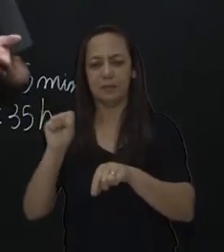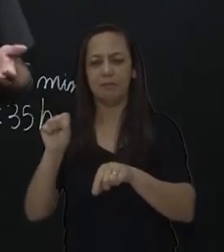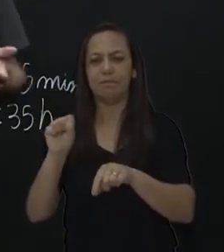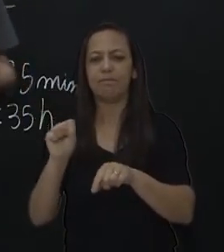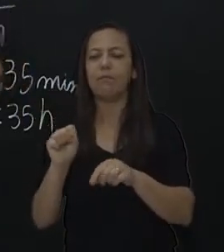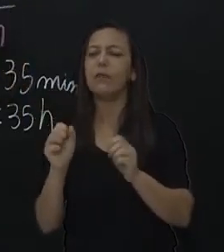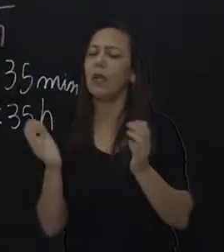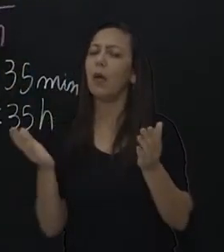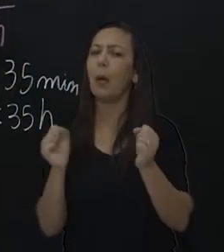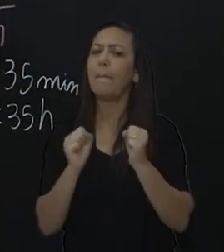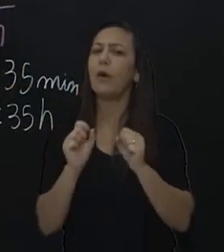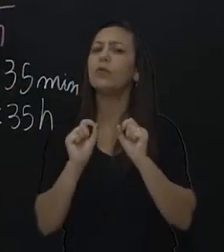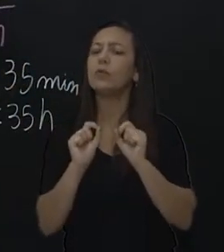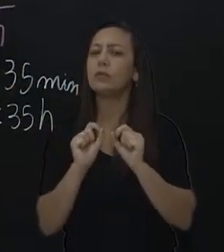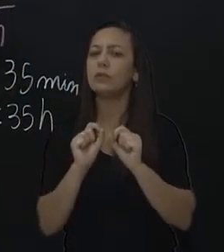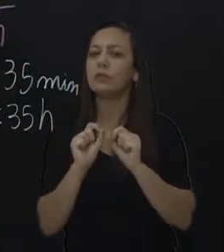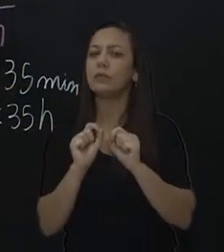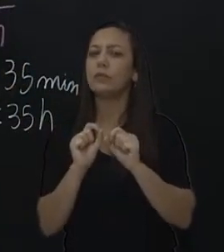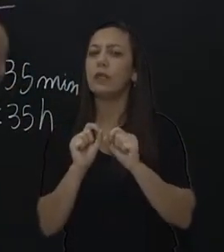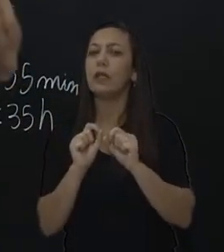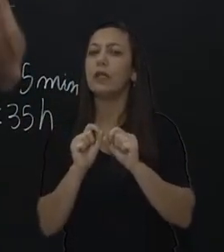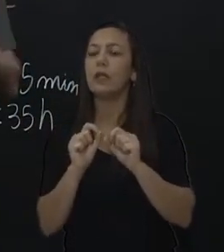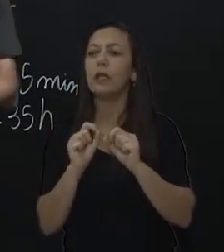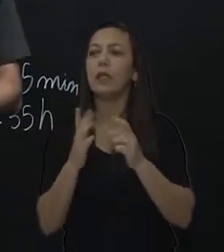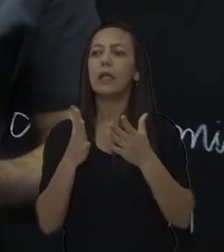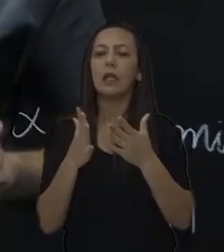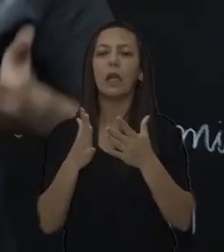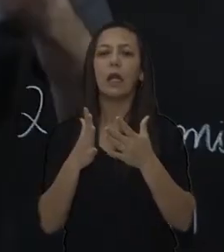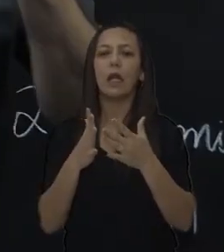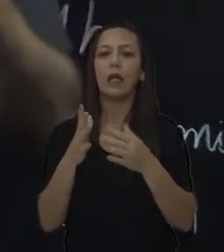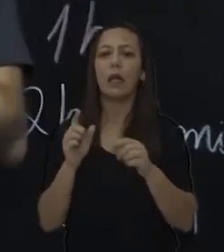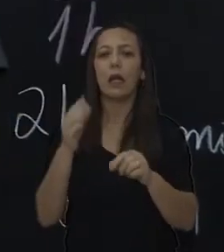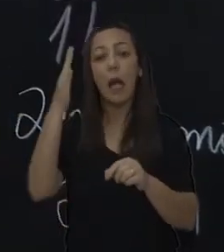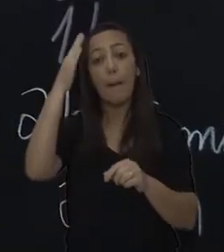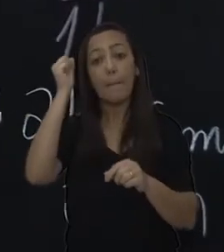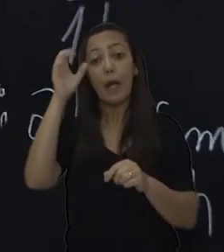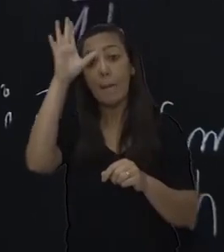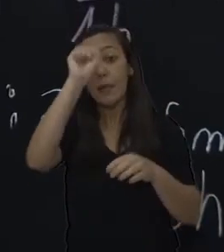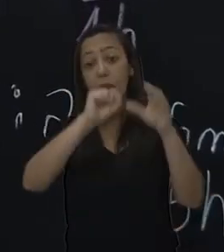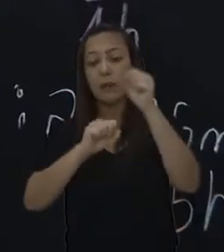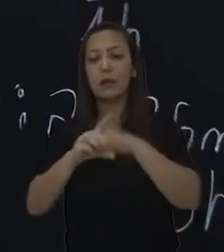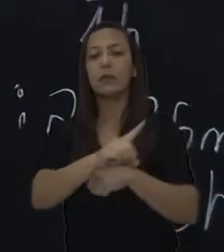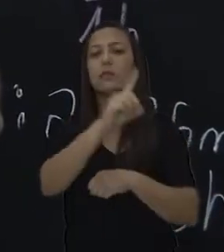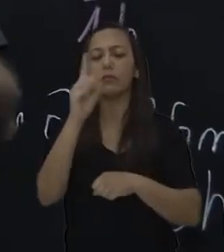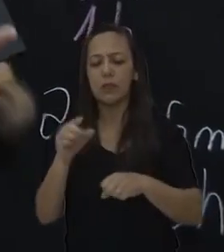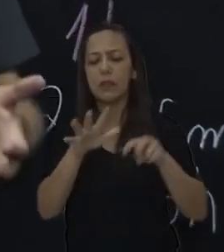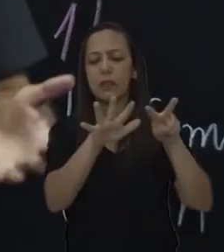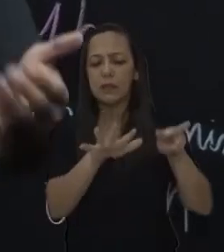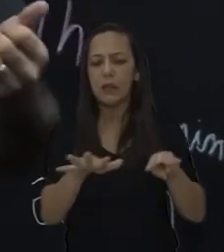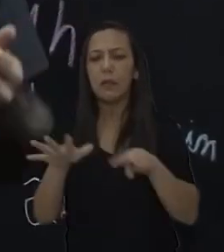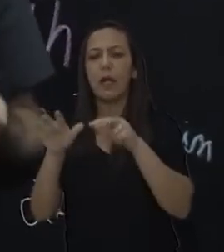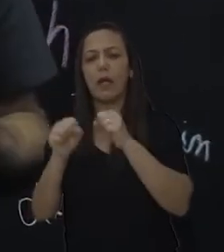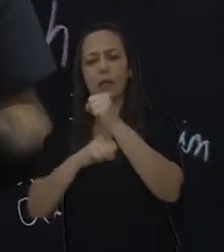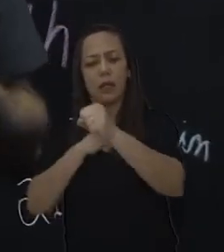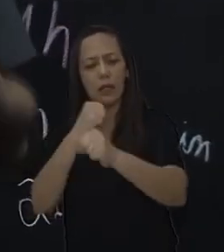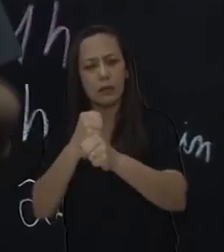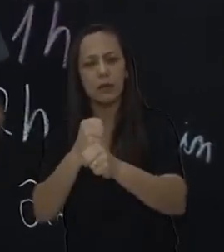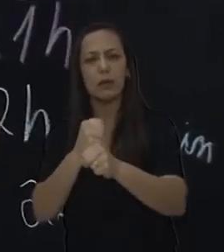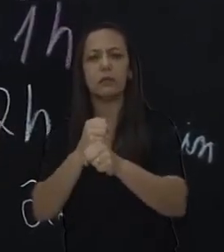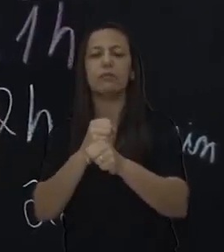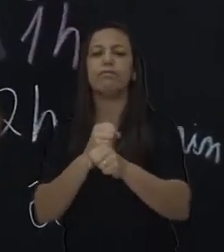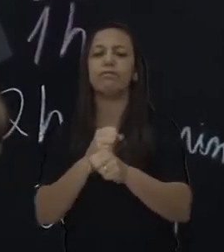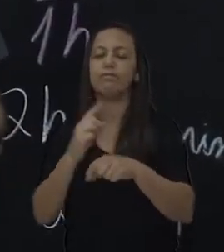também podemos ter como tempo, de repente, trabalhando dias, semanas, meses, anos e